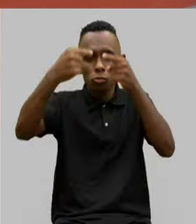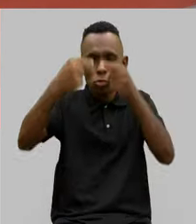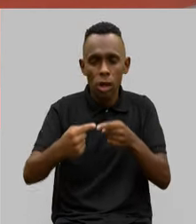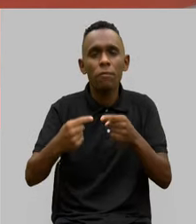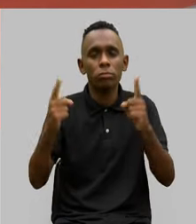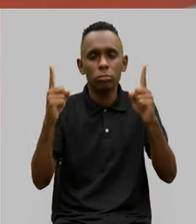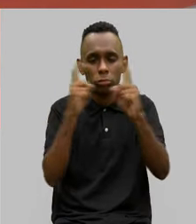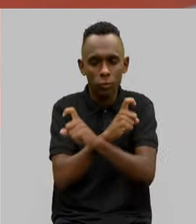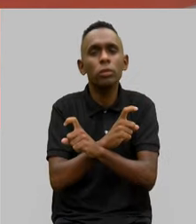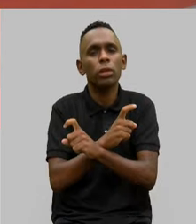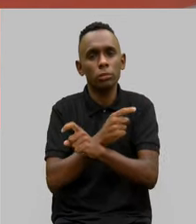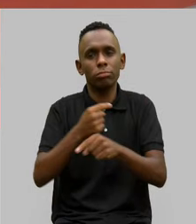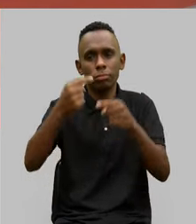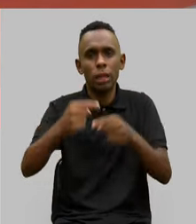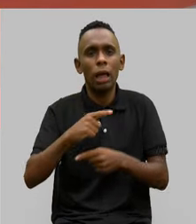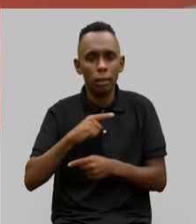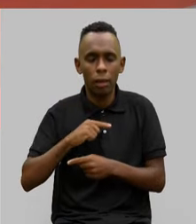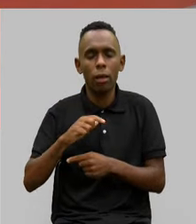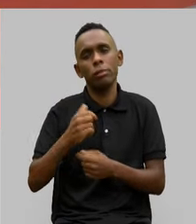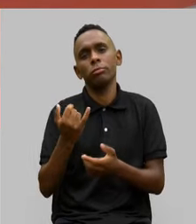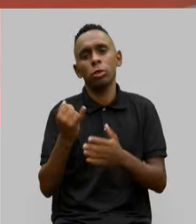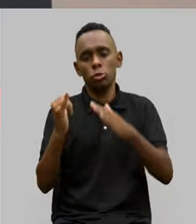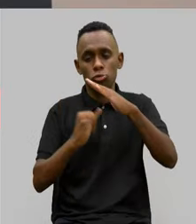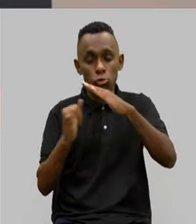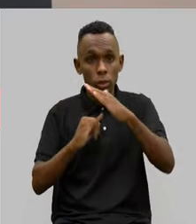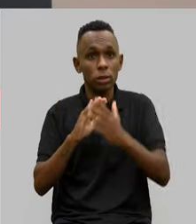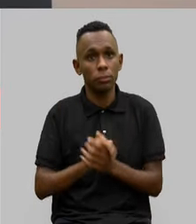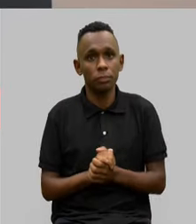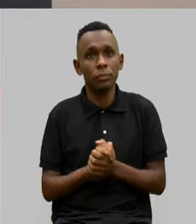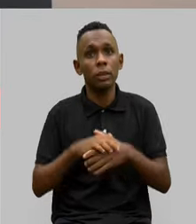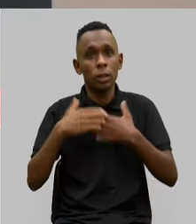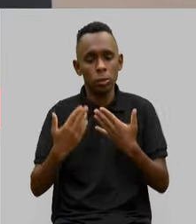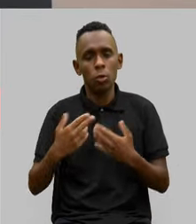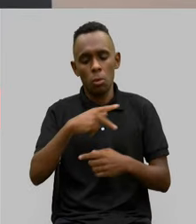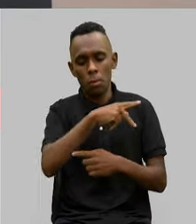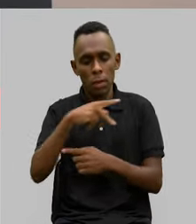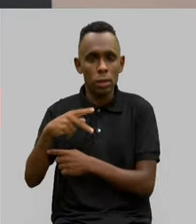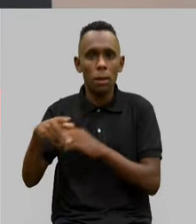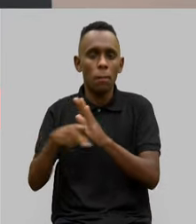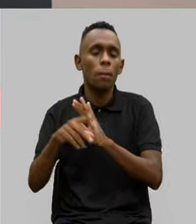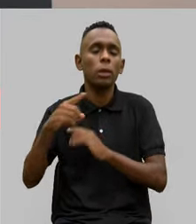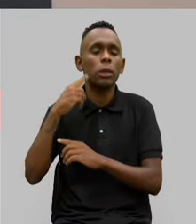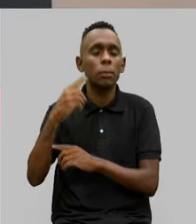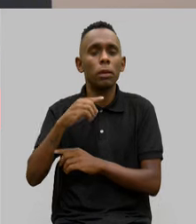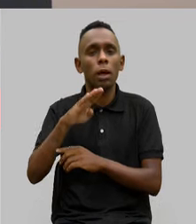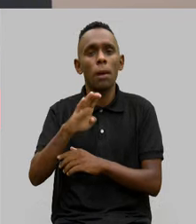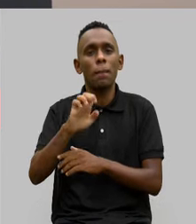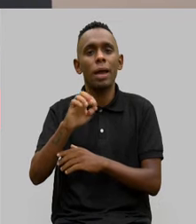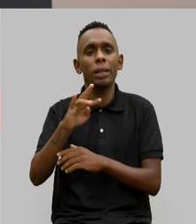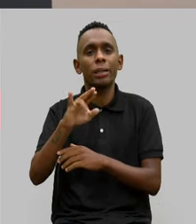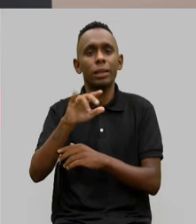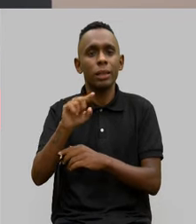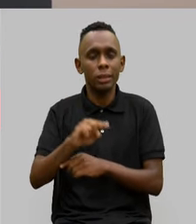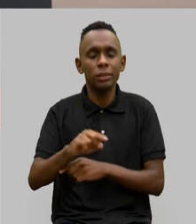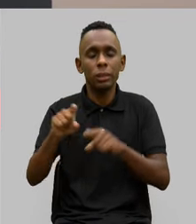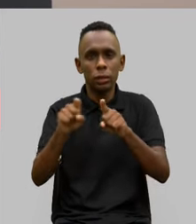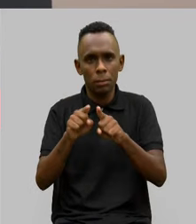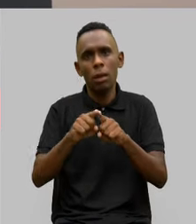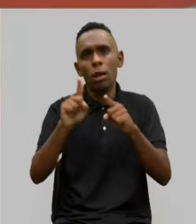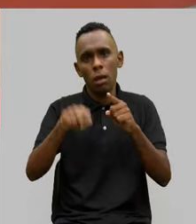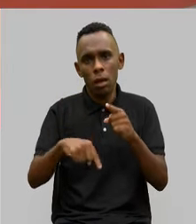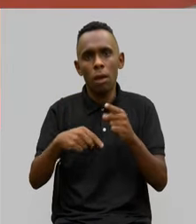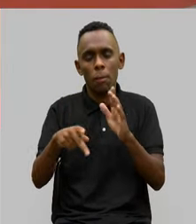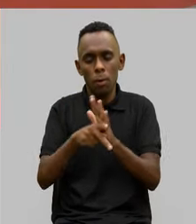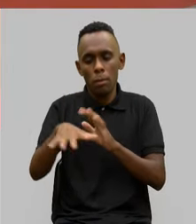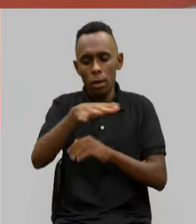enfrentadas pelas instituições sob a presidência da a deputada Beatriz Serqueira Presidenta da comissão de